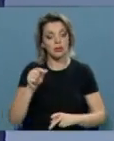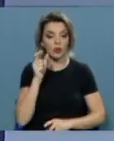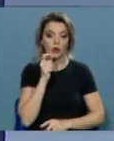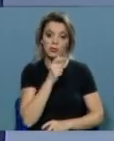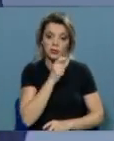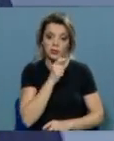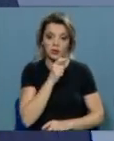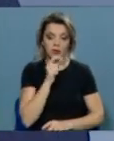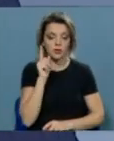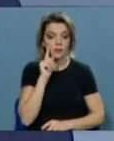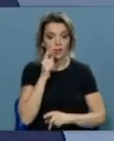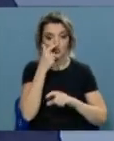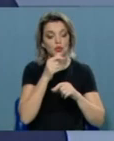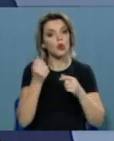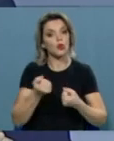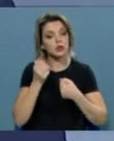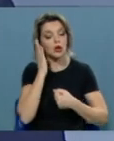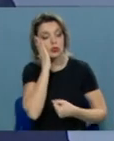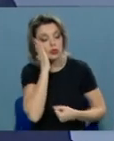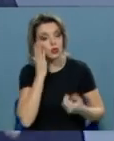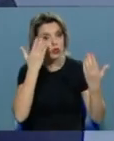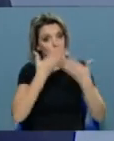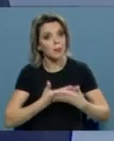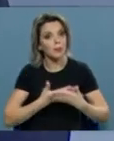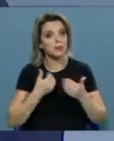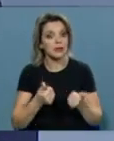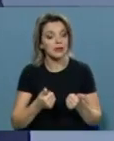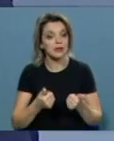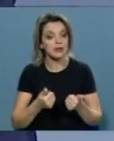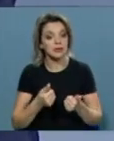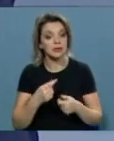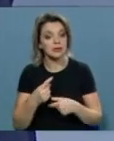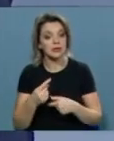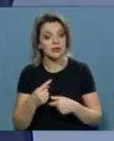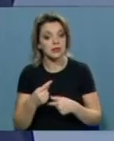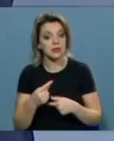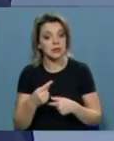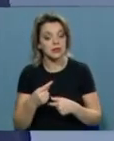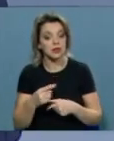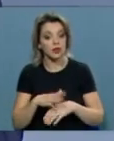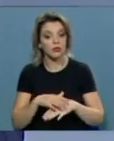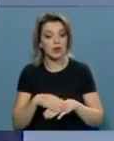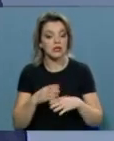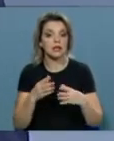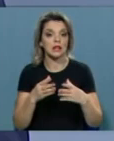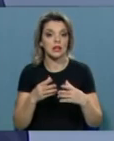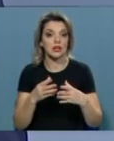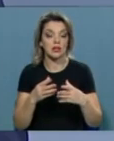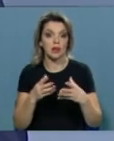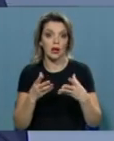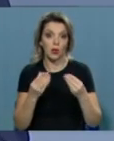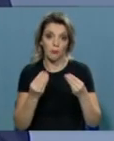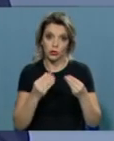é fundamental conseguindo dormir as noites bem sentarem com medo do futuro para aceitarem